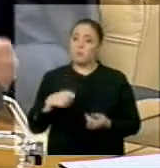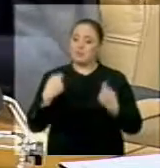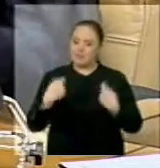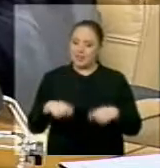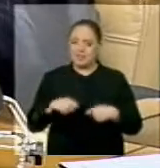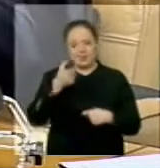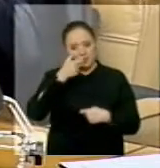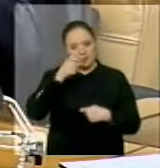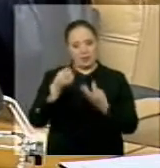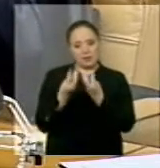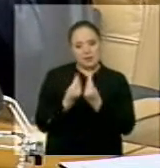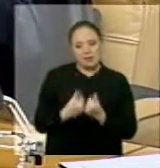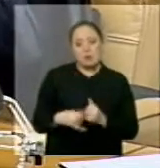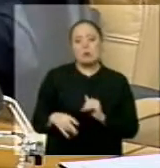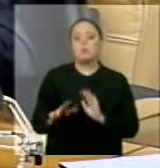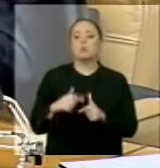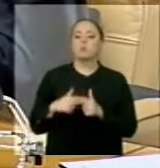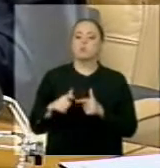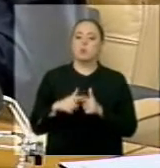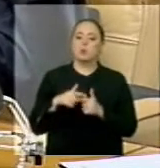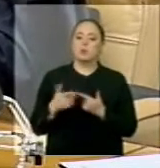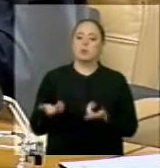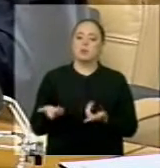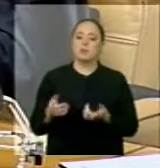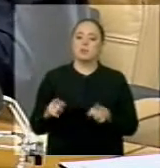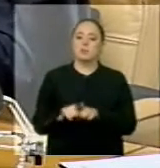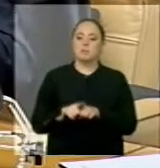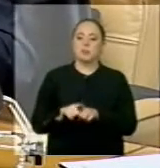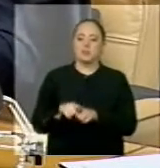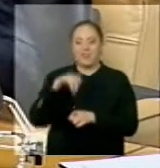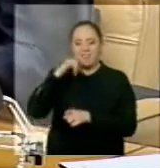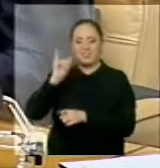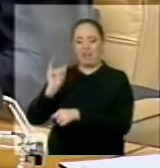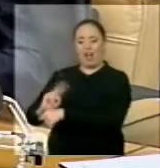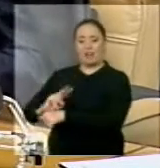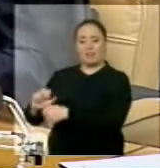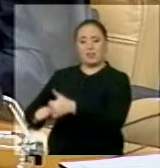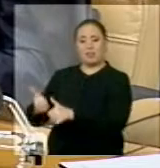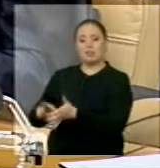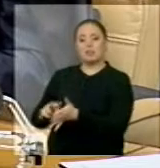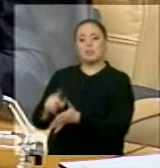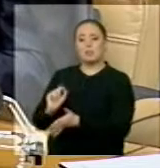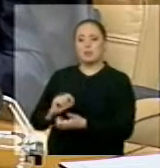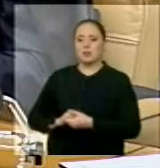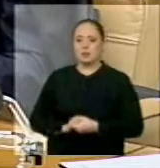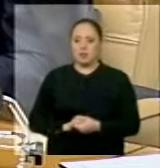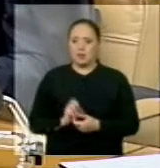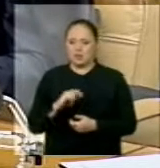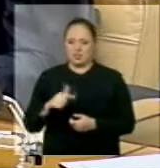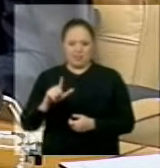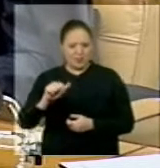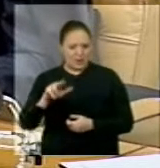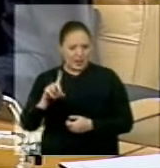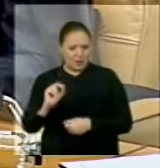interesses sensíveis a que o problema da dispensa da vistoria coloca. A ausência do laudo de